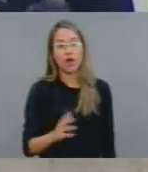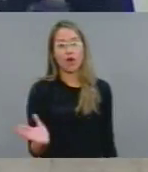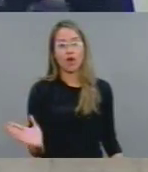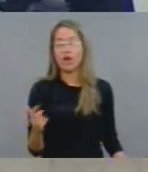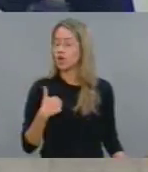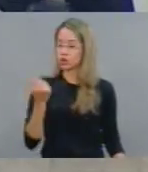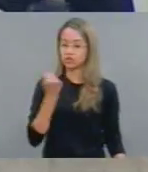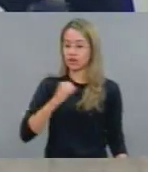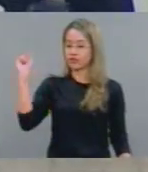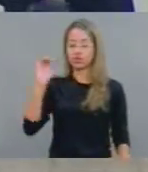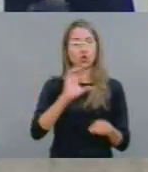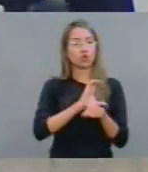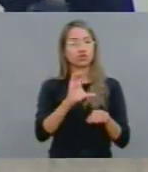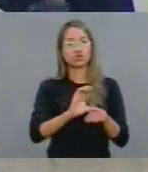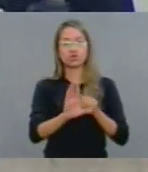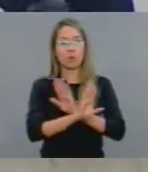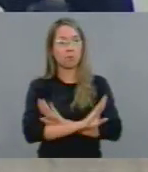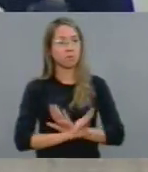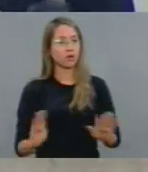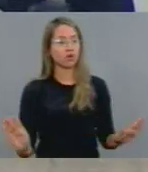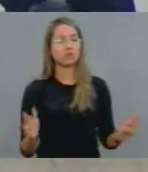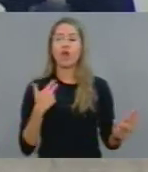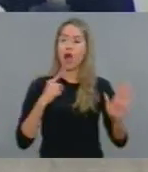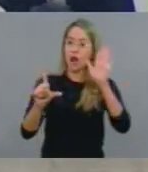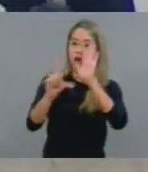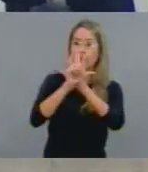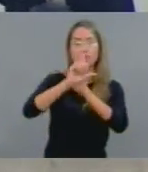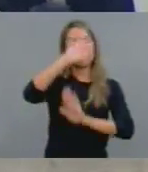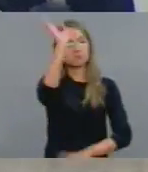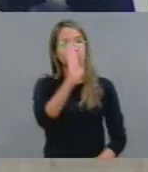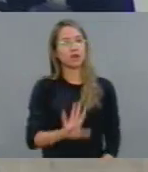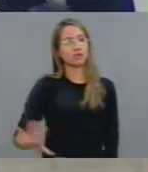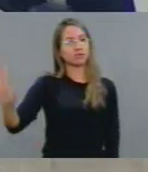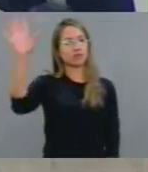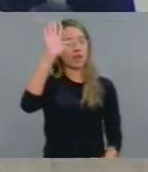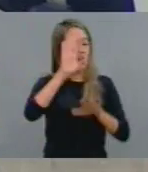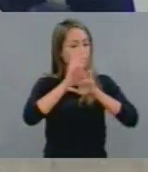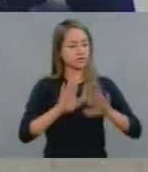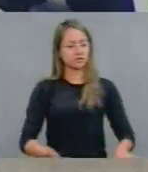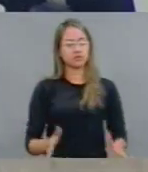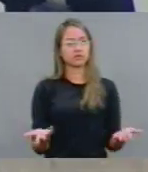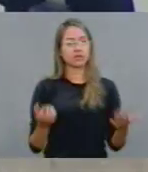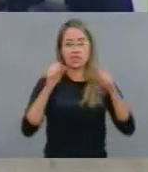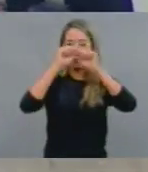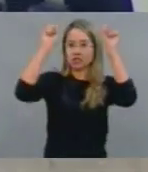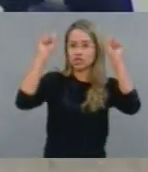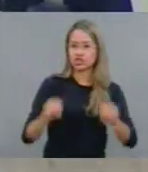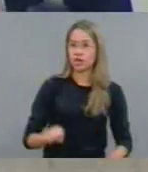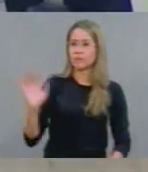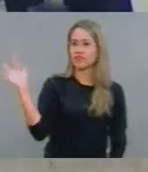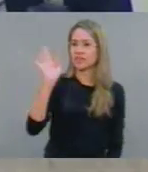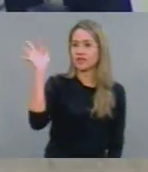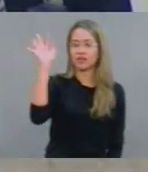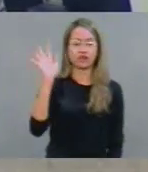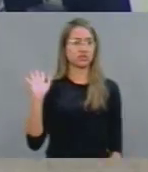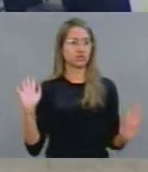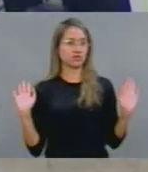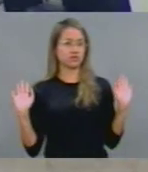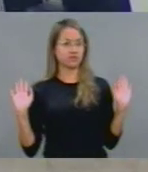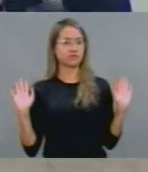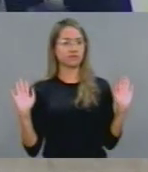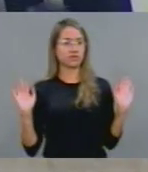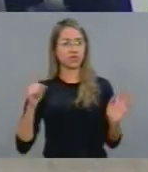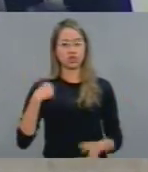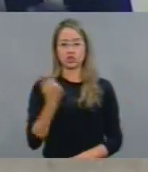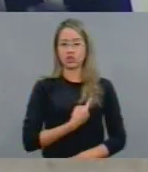Constituição Federal. Eu estou defendendo a lei brasileira. Eu estou defendendo o sistema federativo nacional. Nós